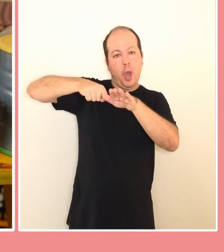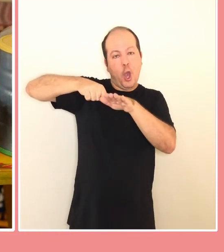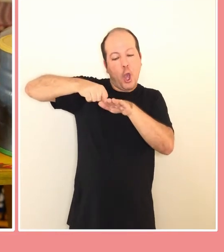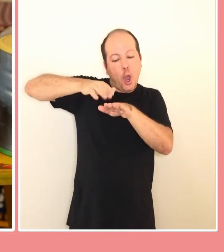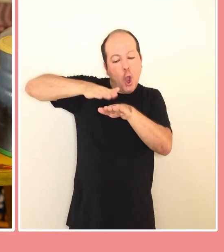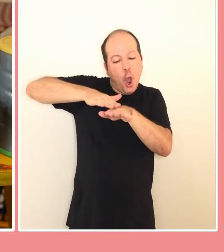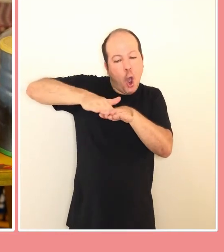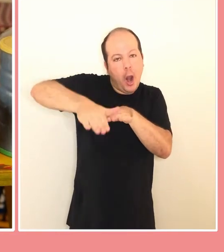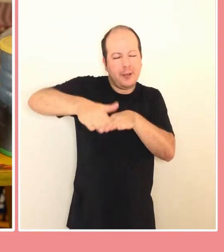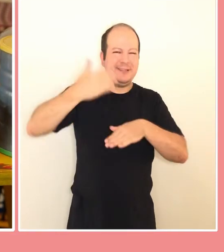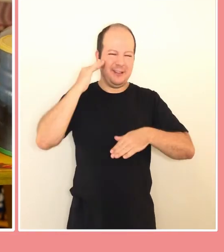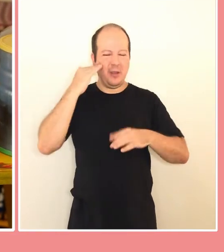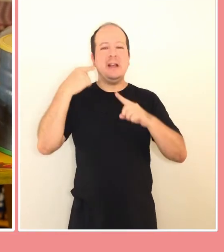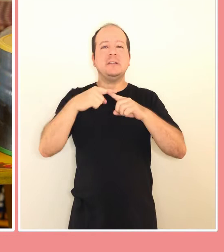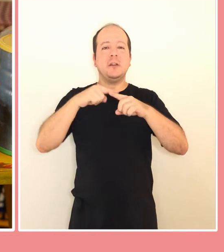pois assim não enruga.